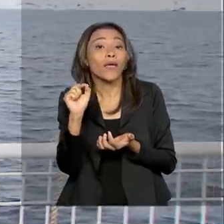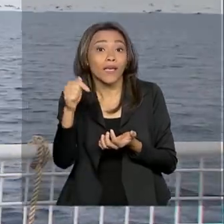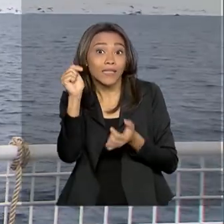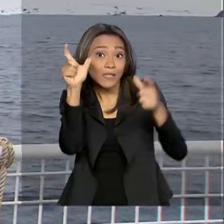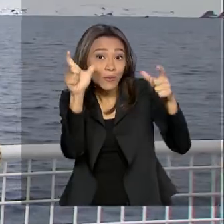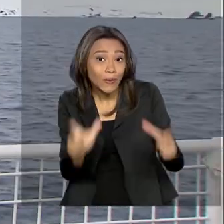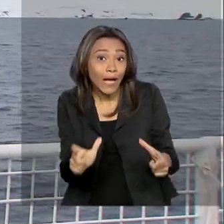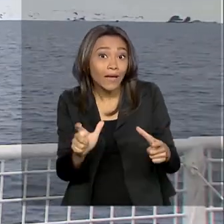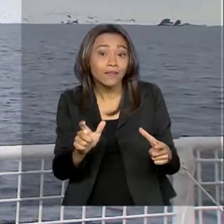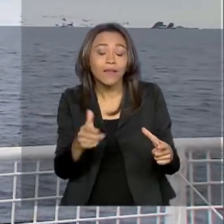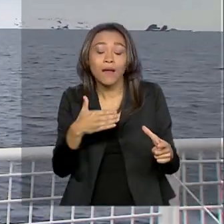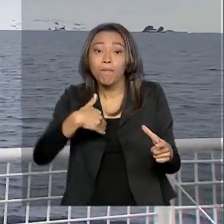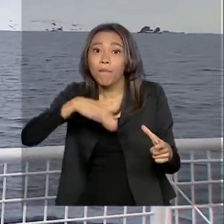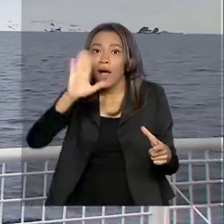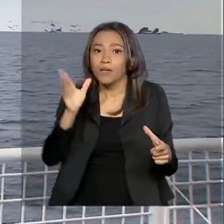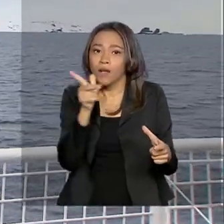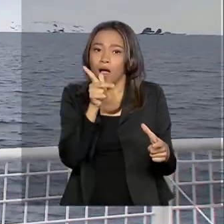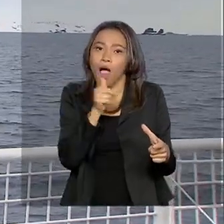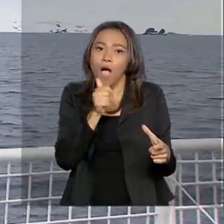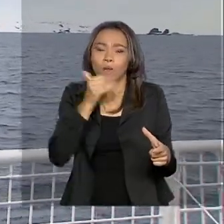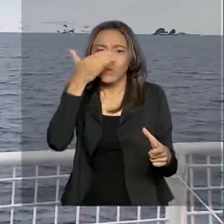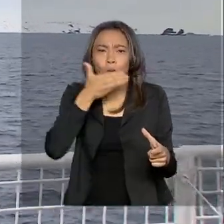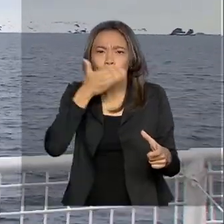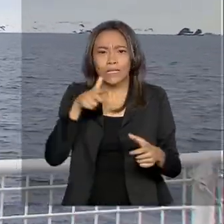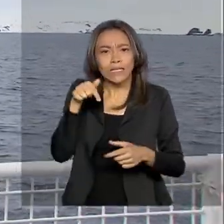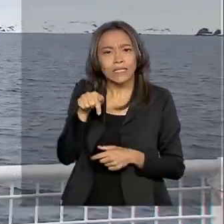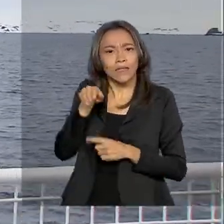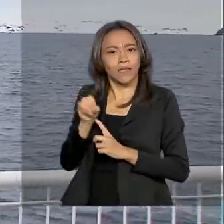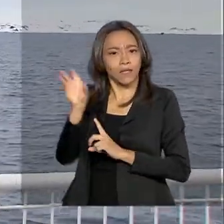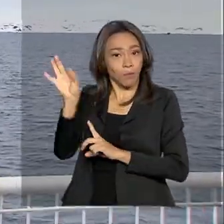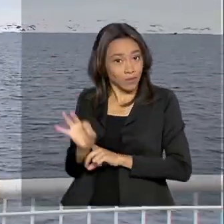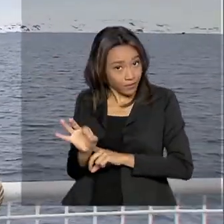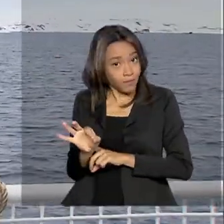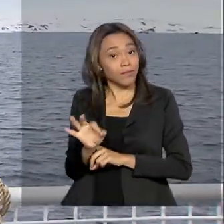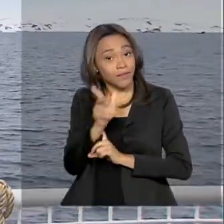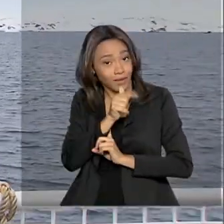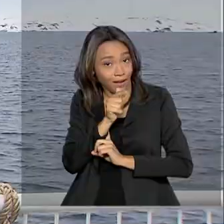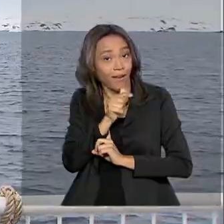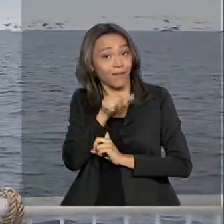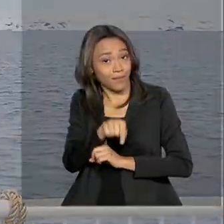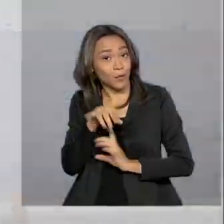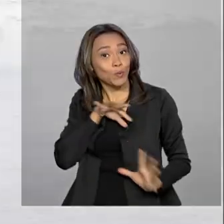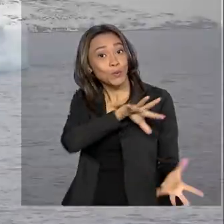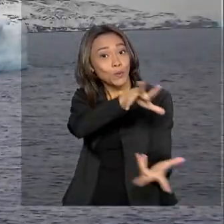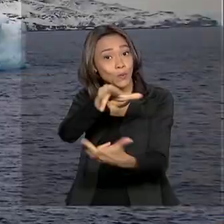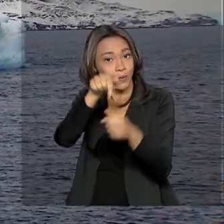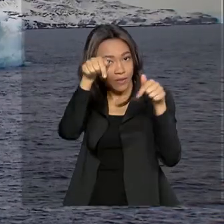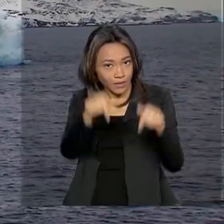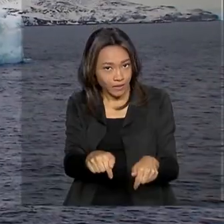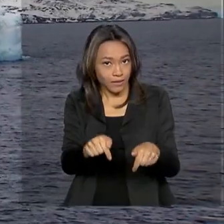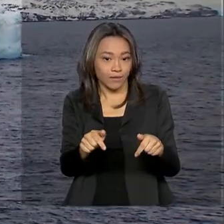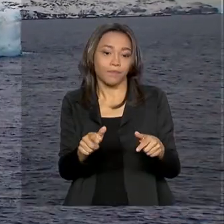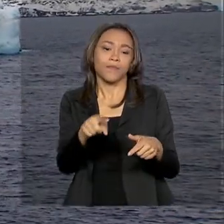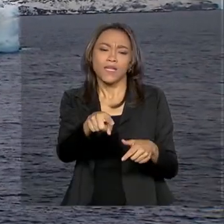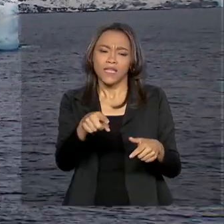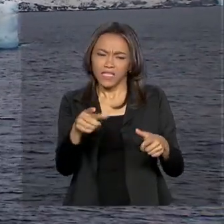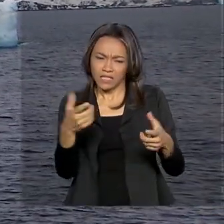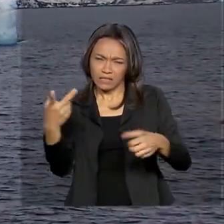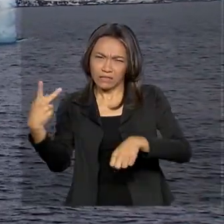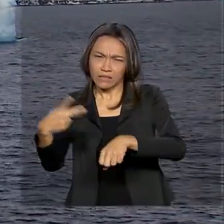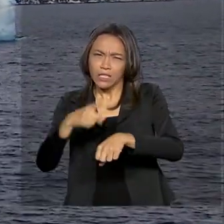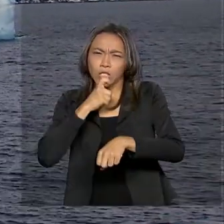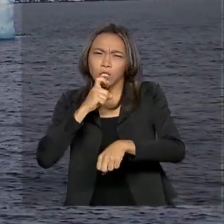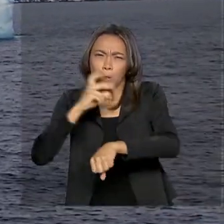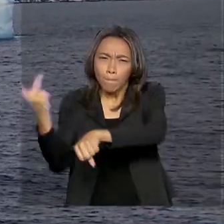maior quantidade de água doce do planeta, com 70% das reservas mundiais. Com icebergs imensos, a